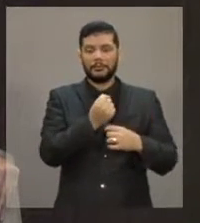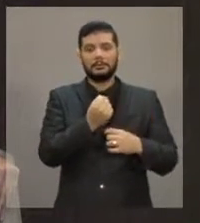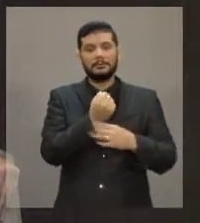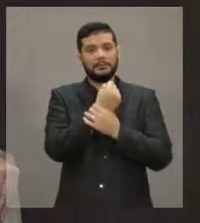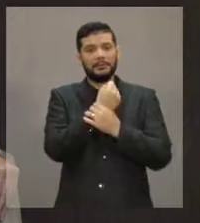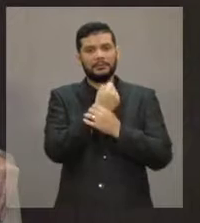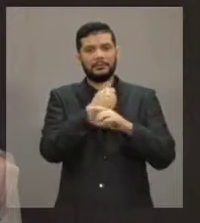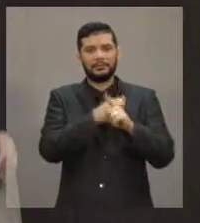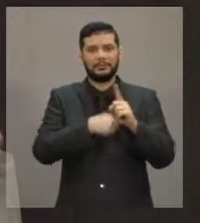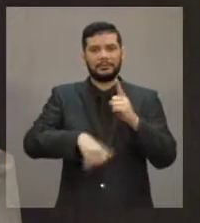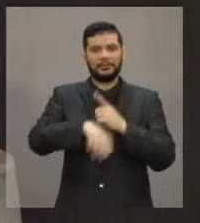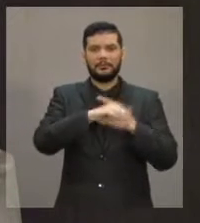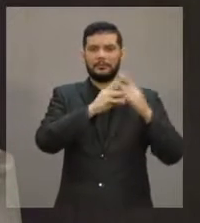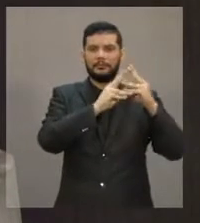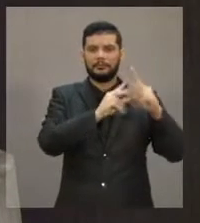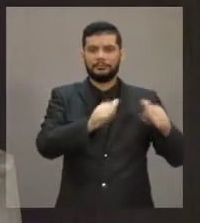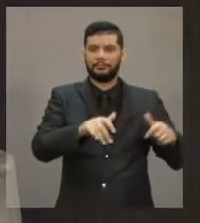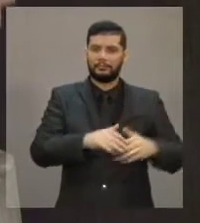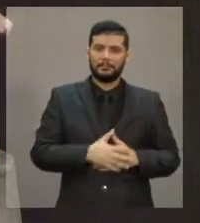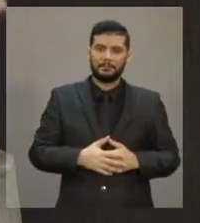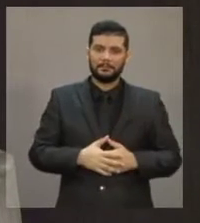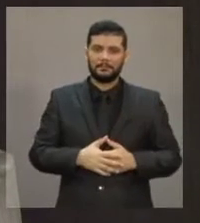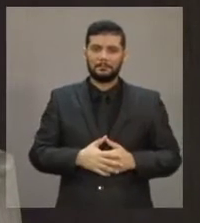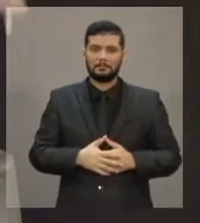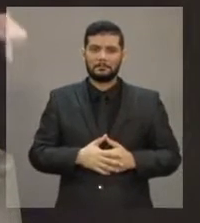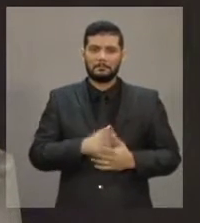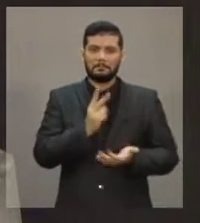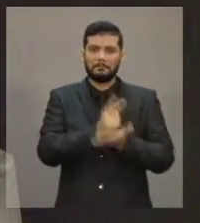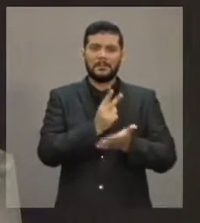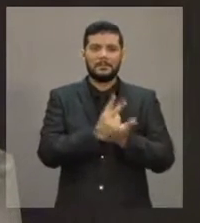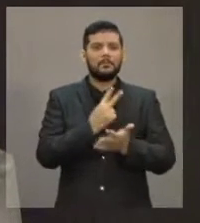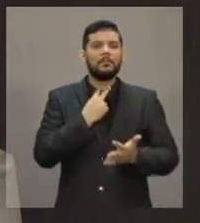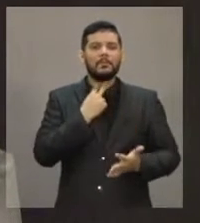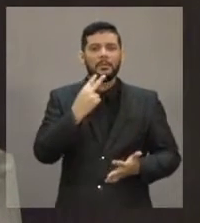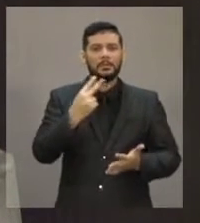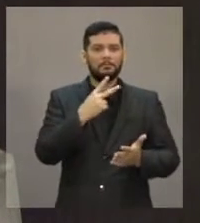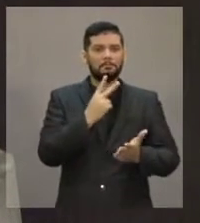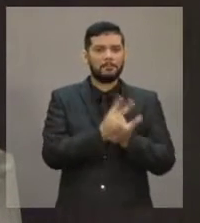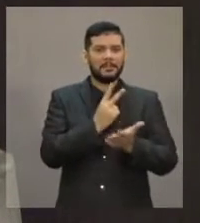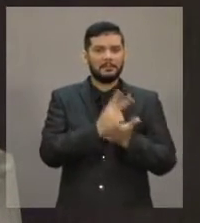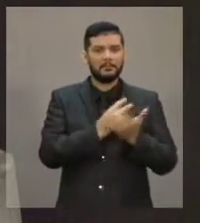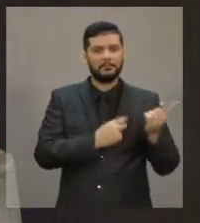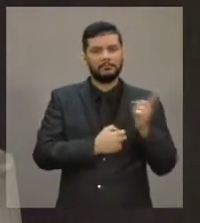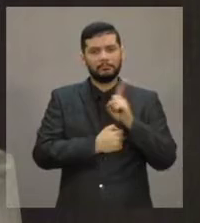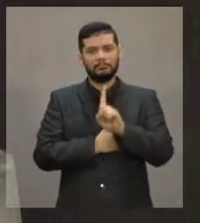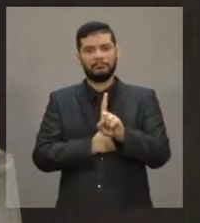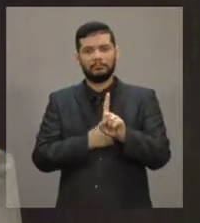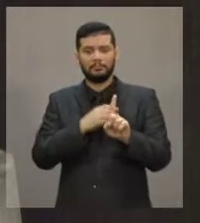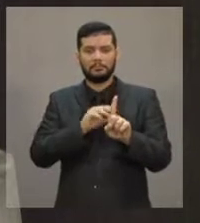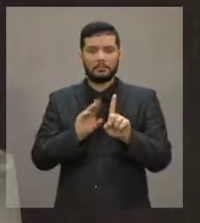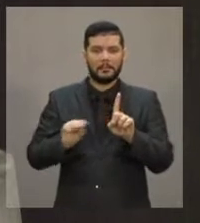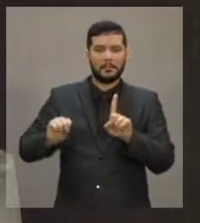As mesmas vozes, os mesmos porta-vozes que, por exemplo,